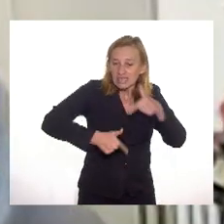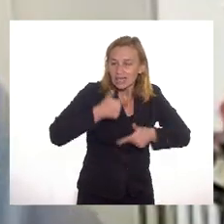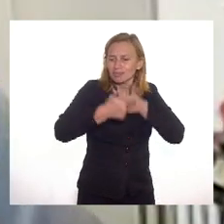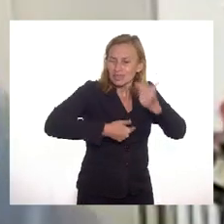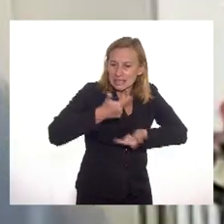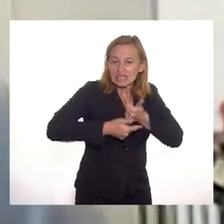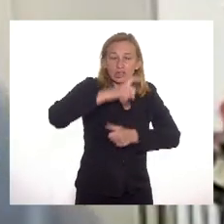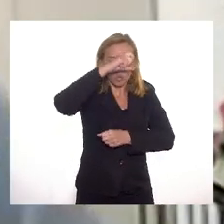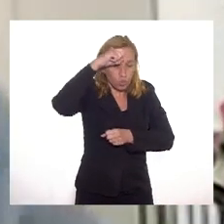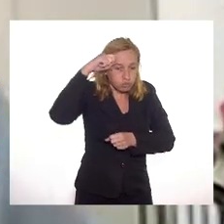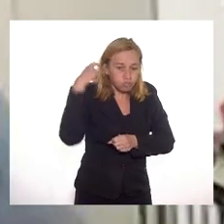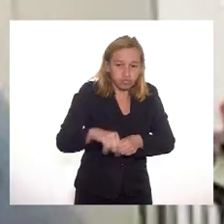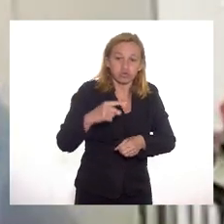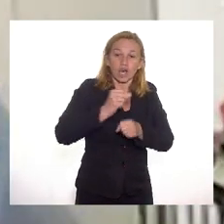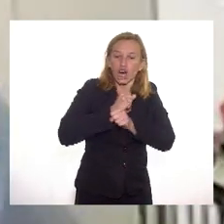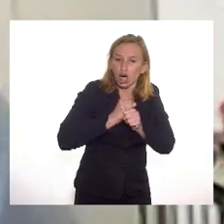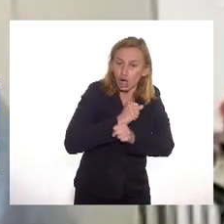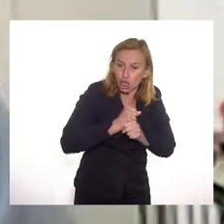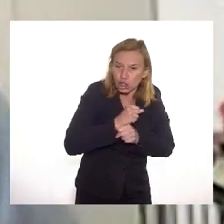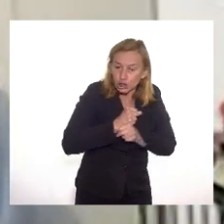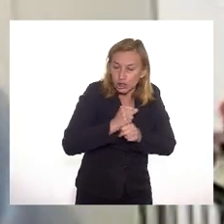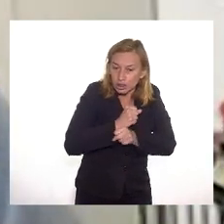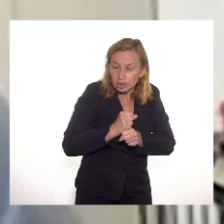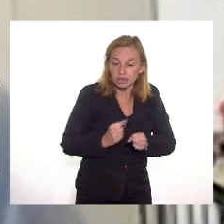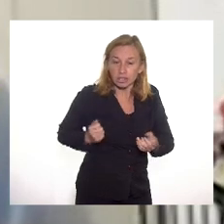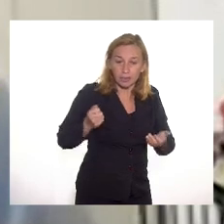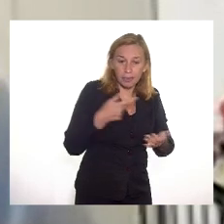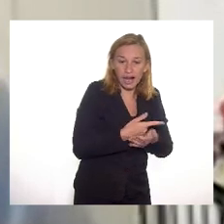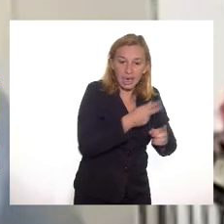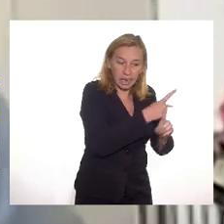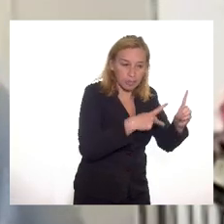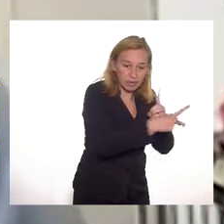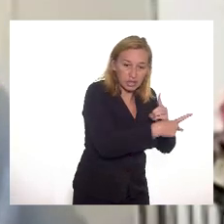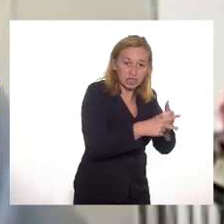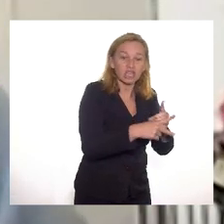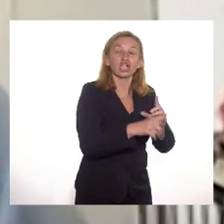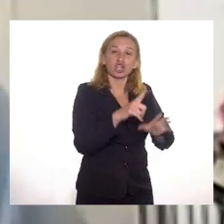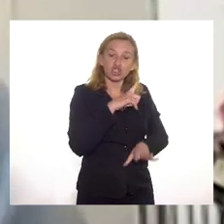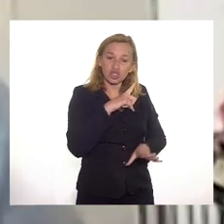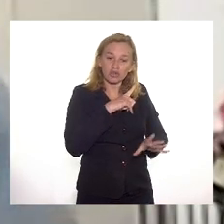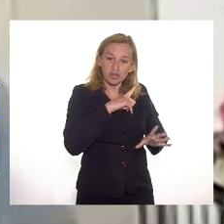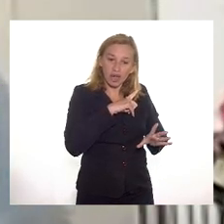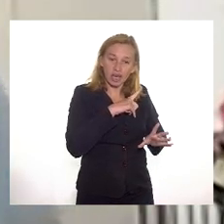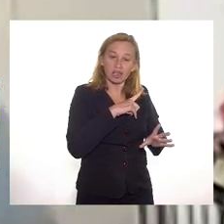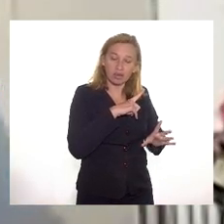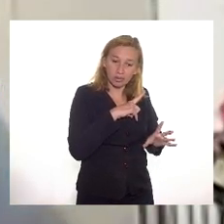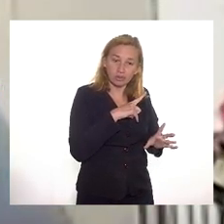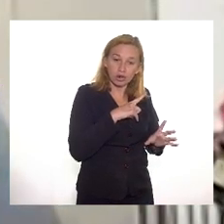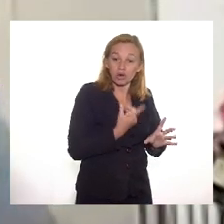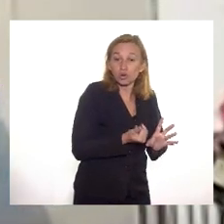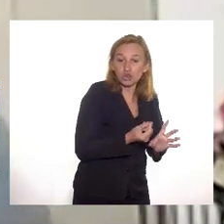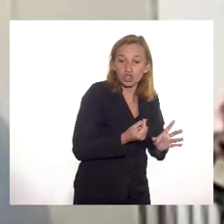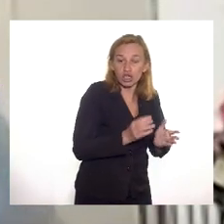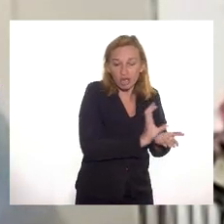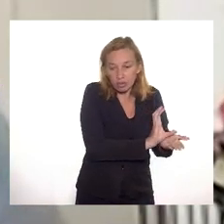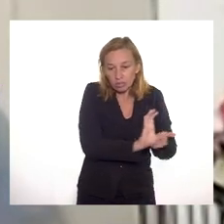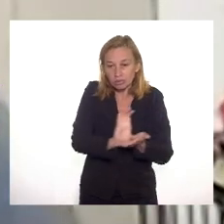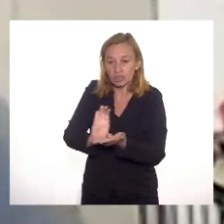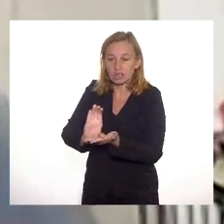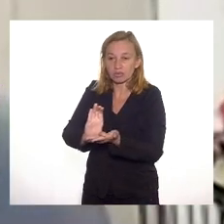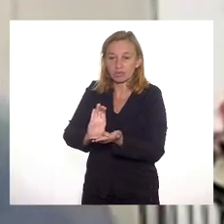e contribuíram com a previdência e tiveram a sua contribuição destinadas para investimentos do